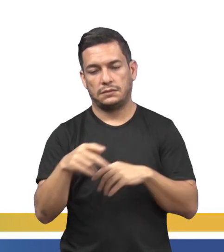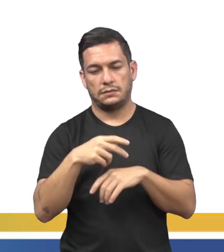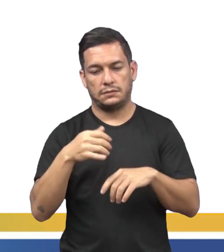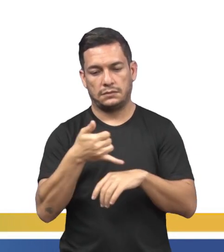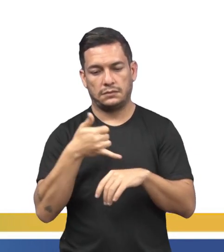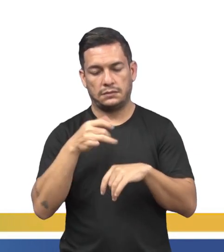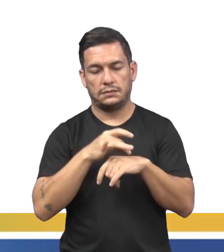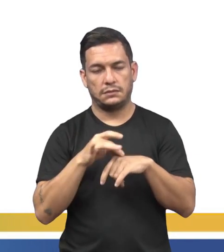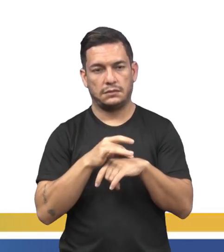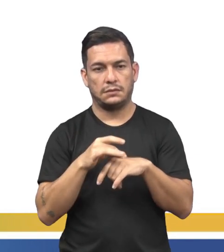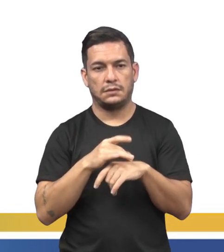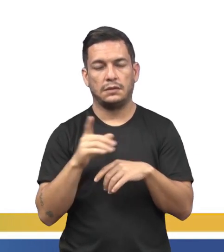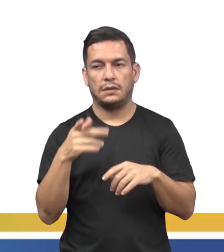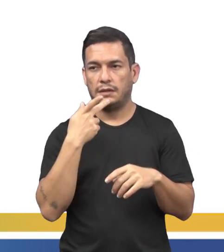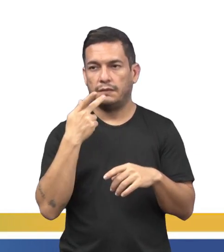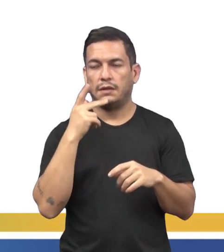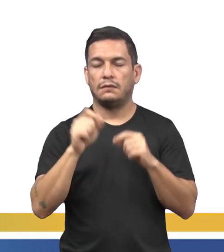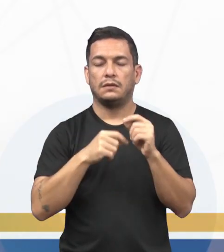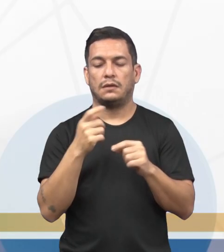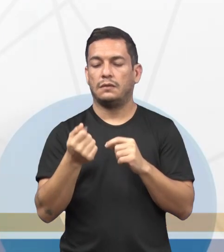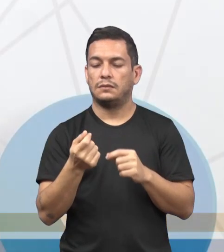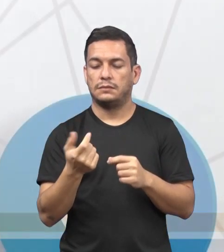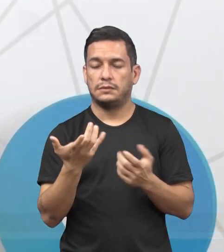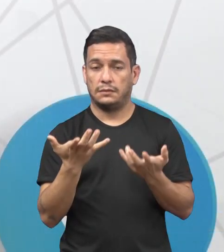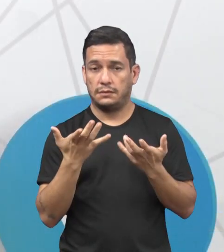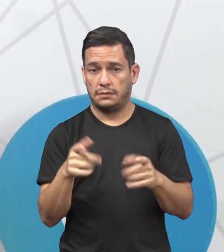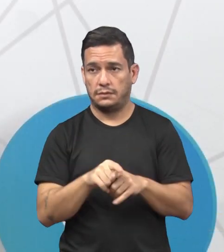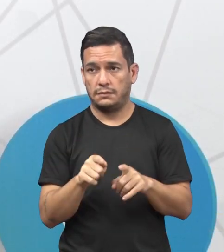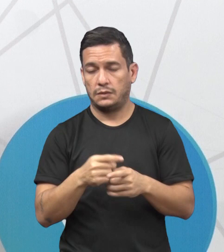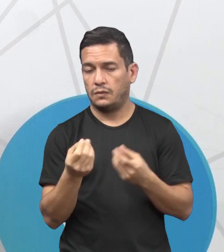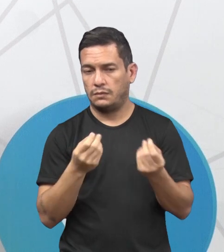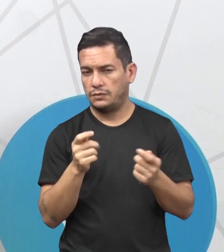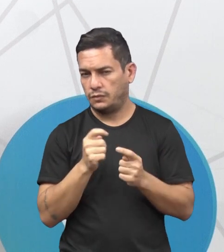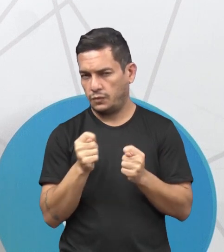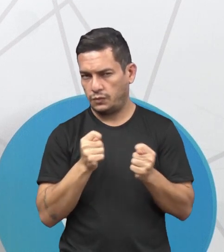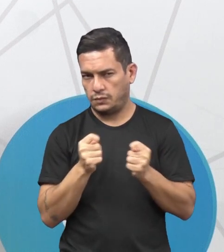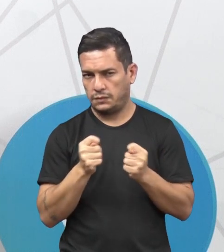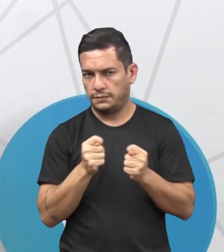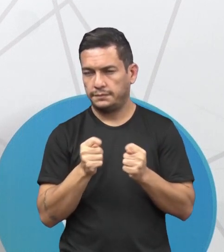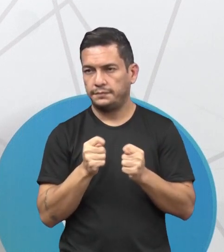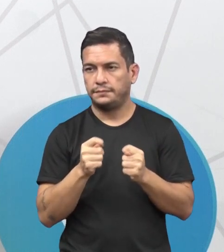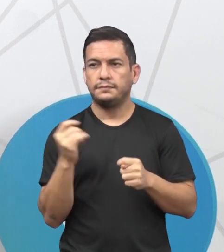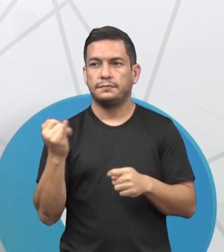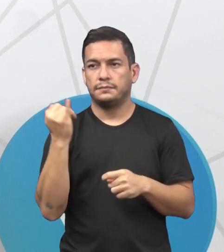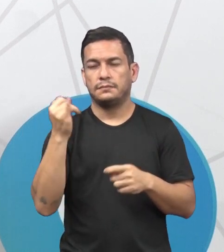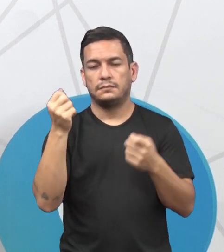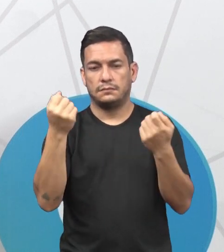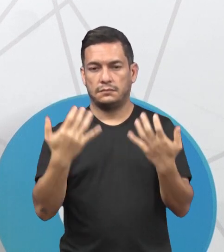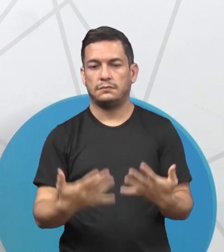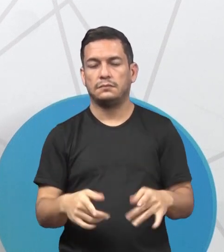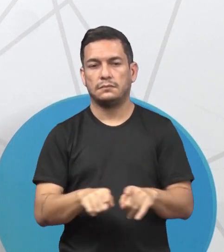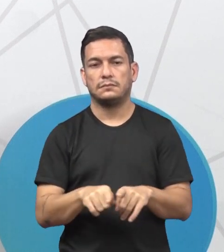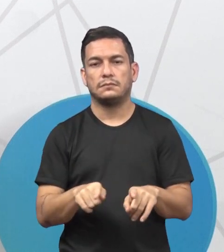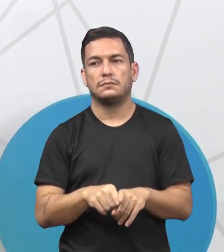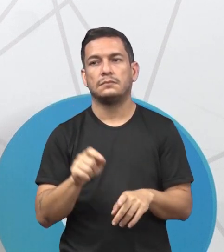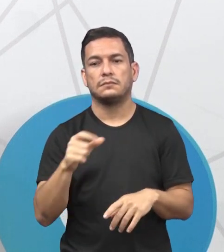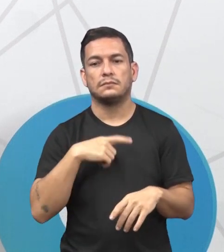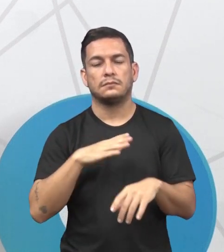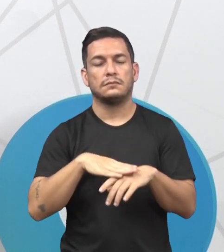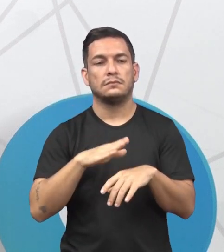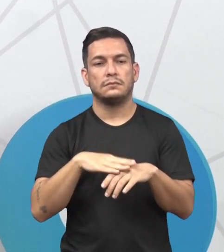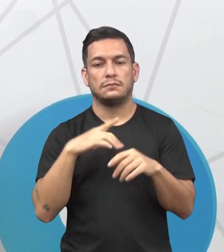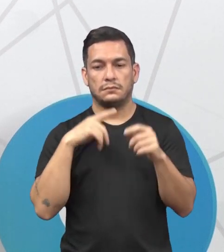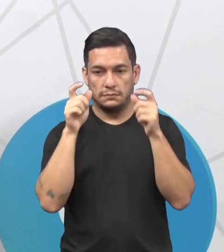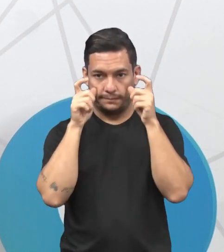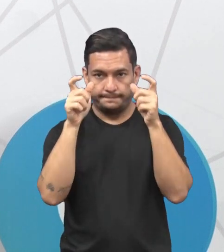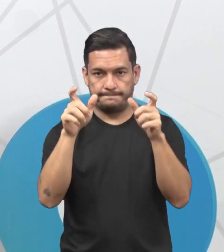assim elas ditavam os preços que elas queriam e como elas controlavam. É importante salientar também que quem mais tem interesse